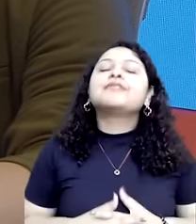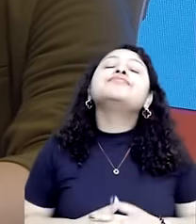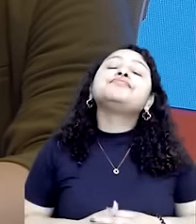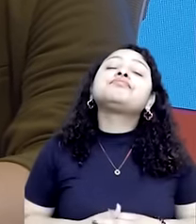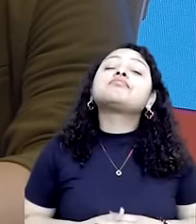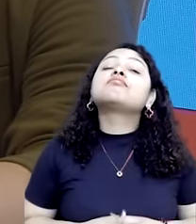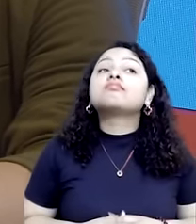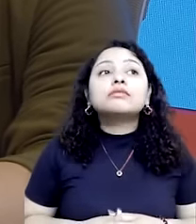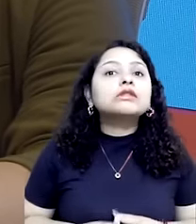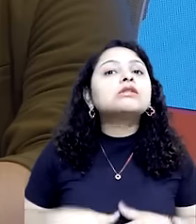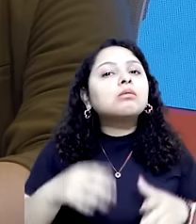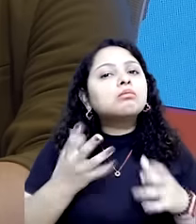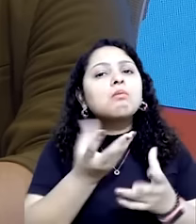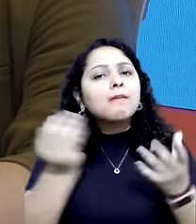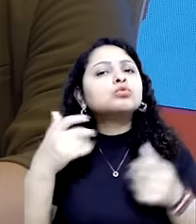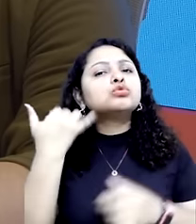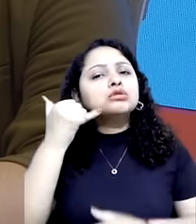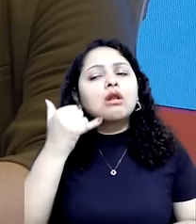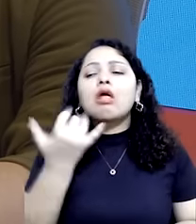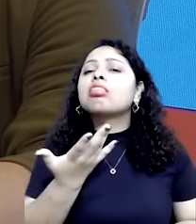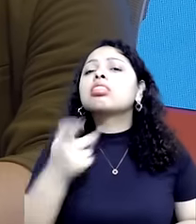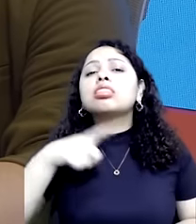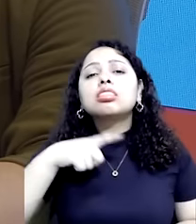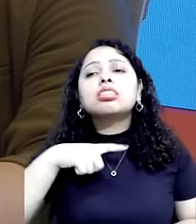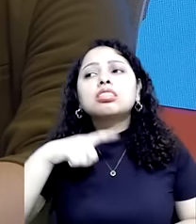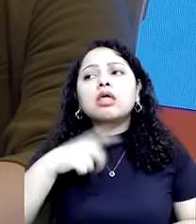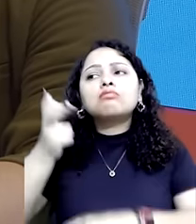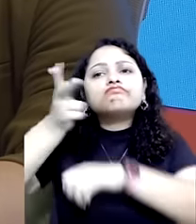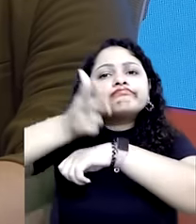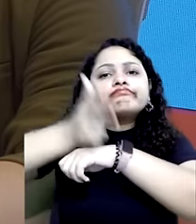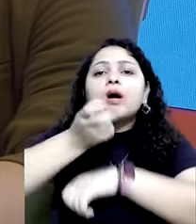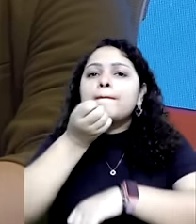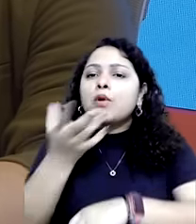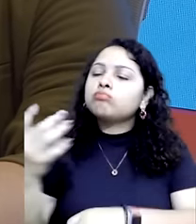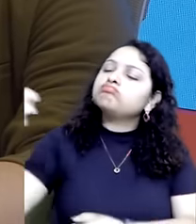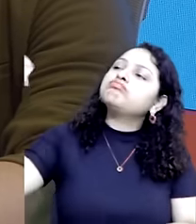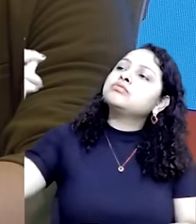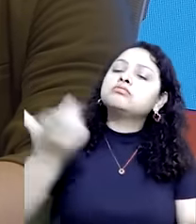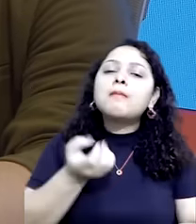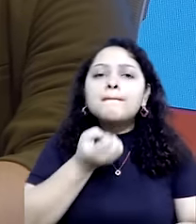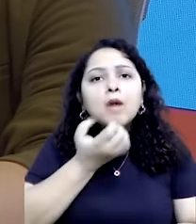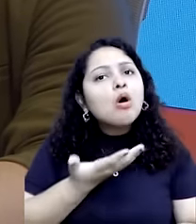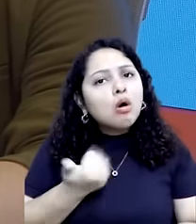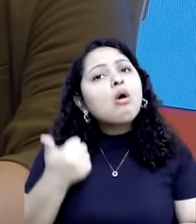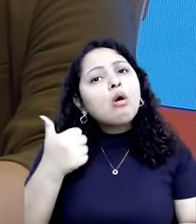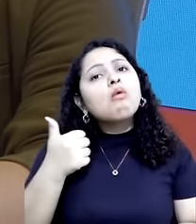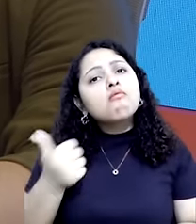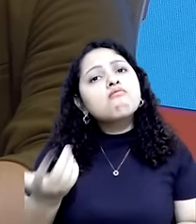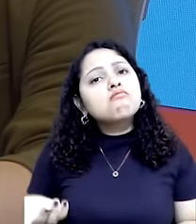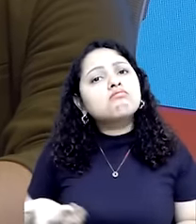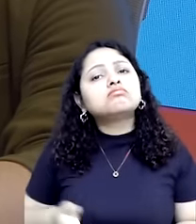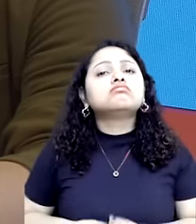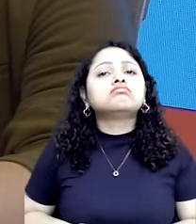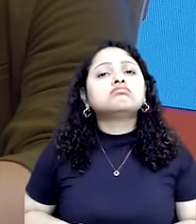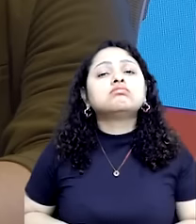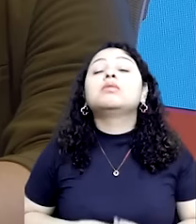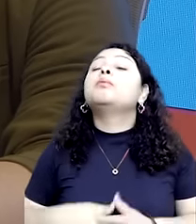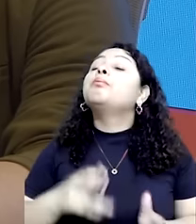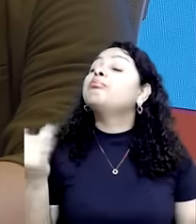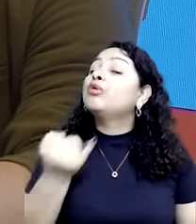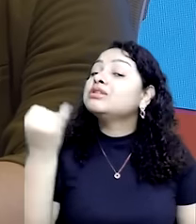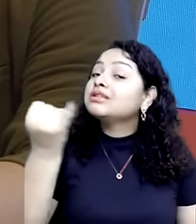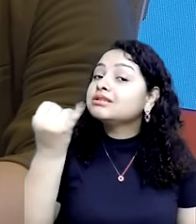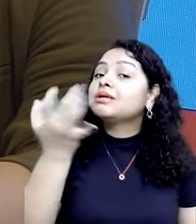então a maioria deles já tem aí uma uma câmera boa com uma lente boa né um sensor aí mais ou menos razoável Então o que é importante